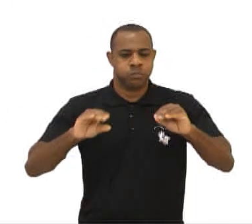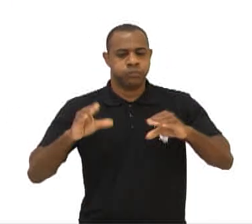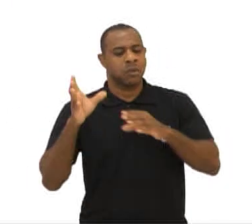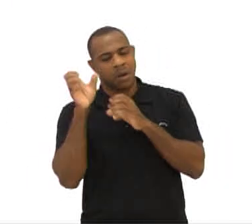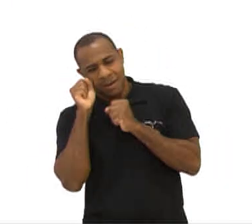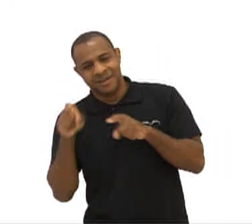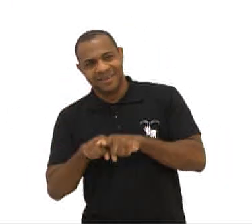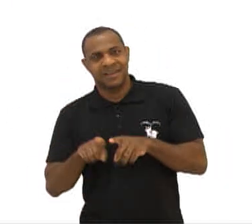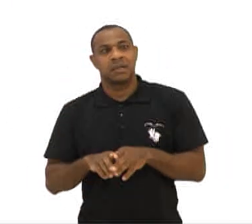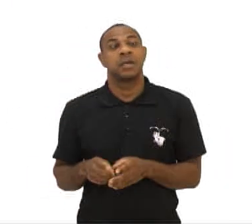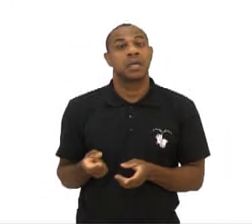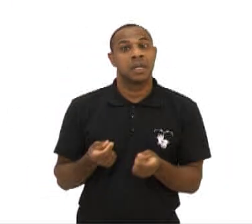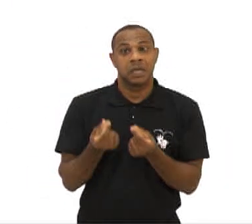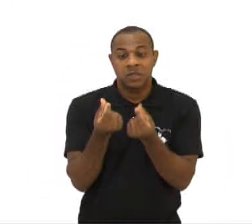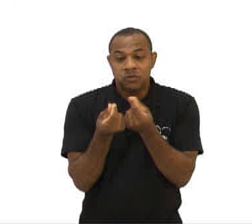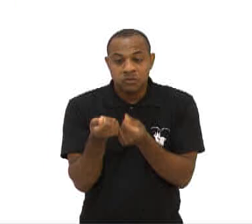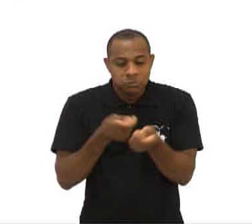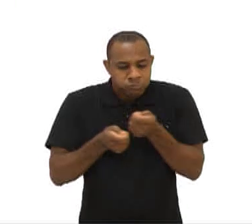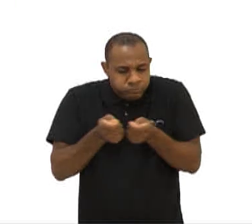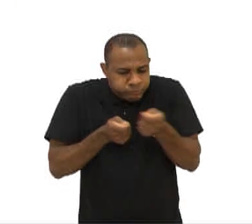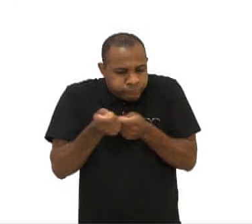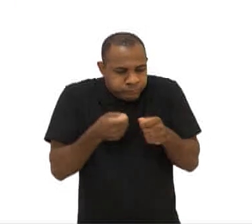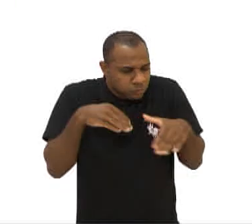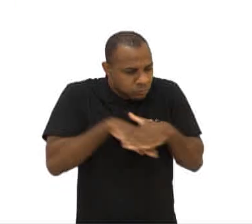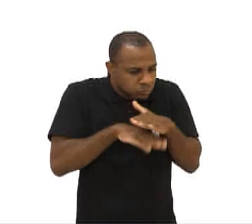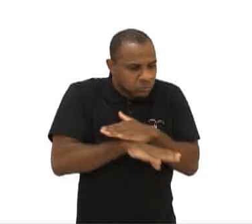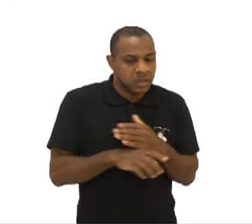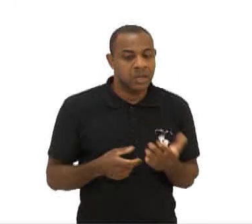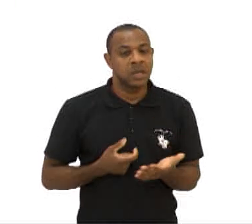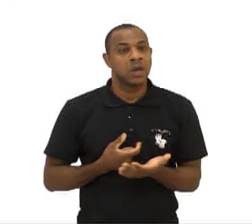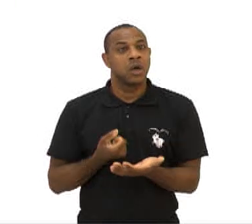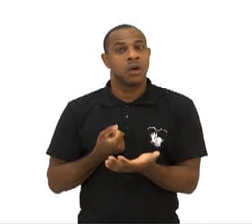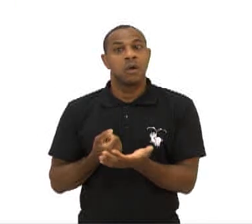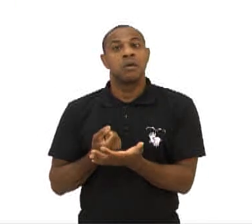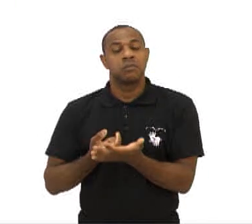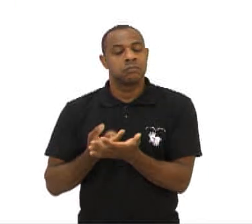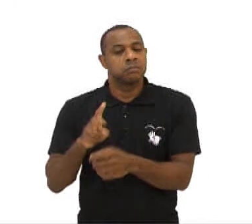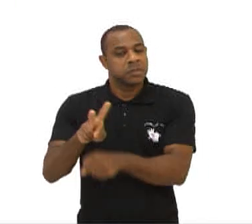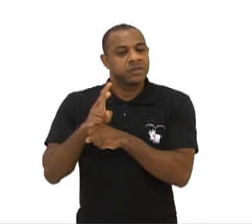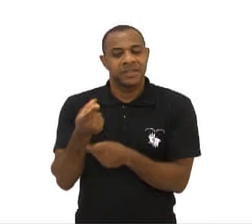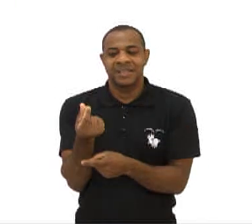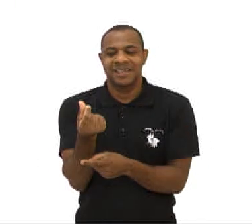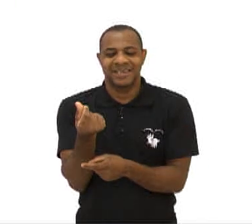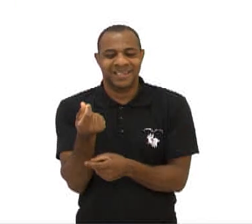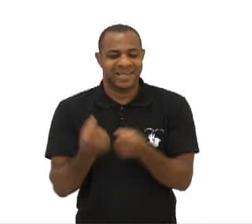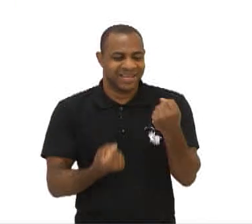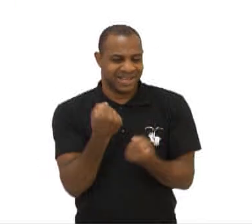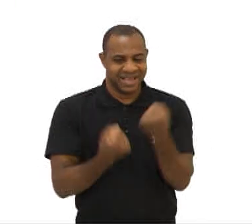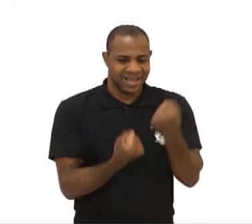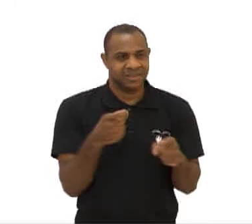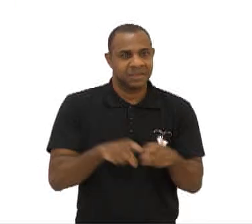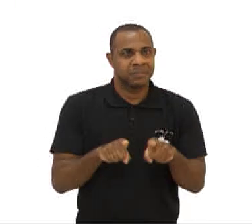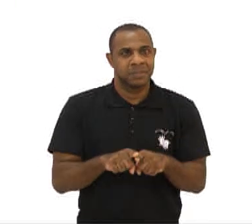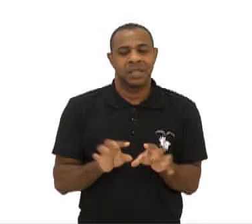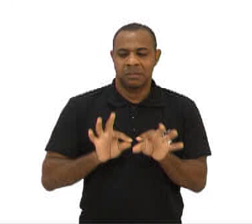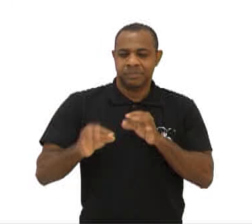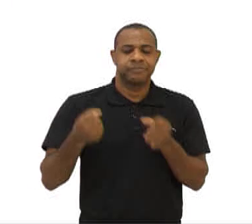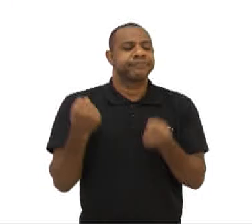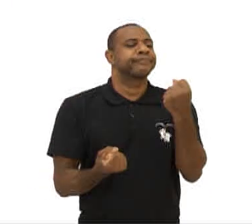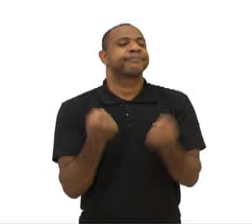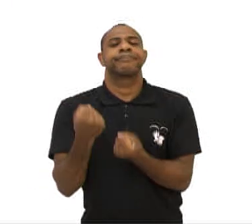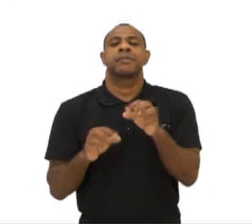Lembra? Economizei o necessário. Fiz empréstimo de um carro, até que dirigir por longas distâncias começou a me